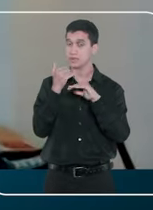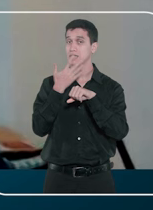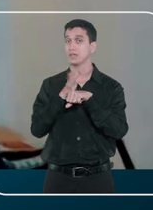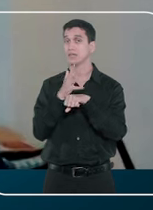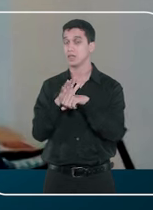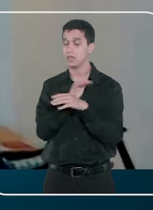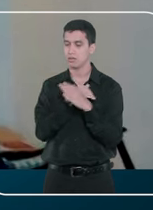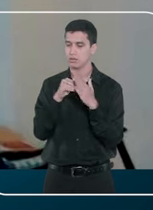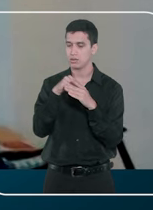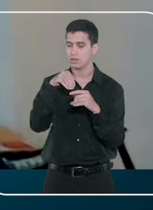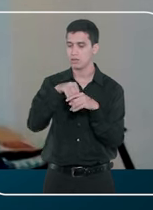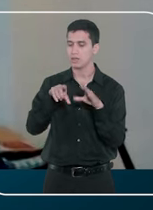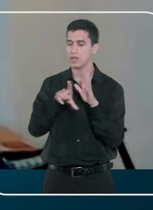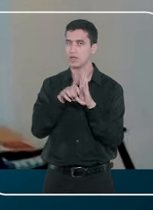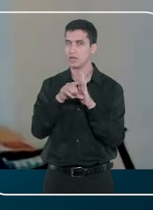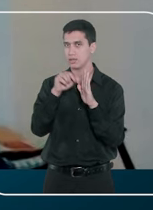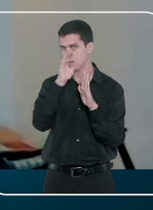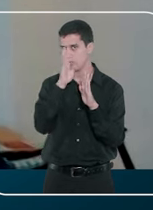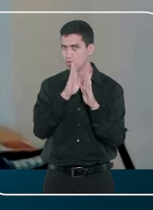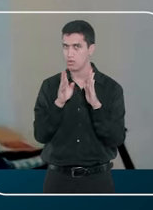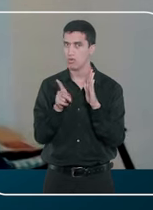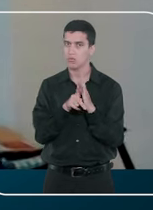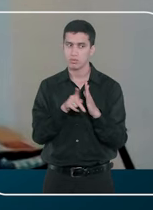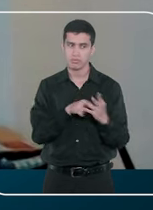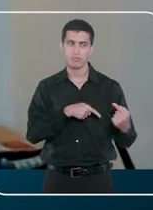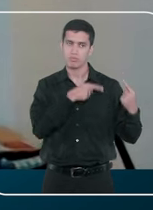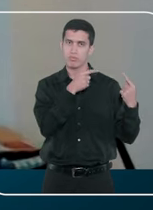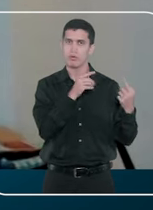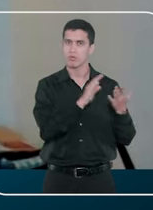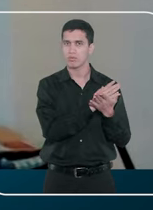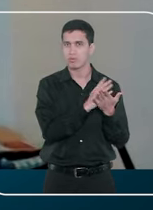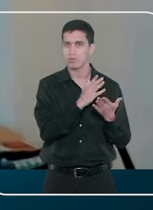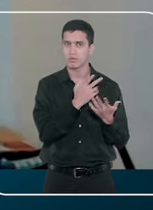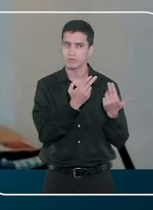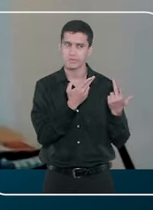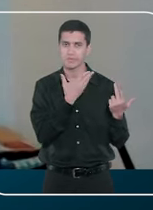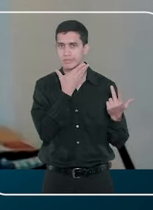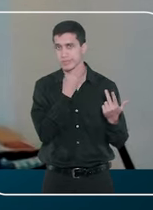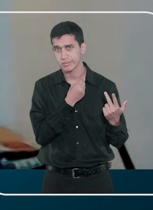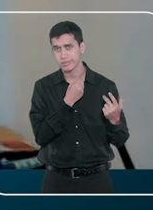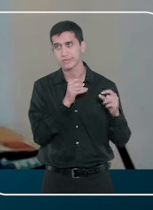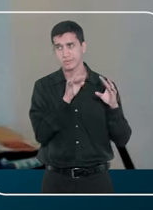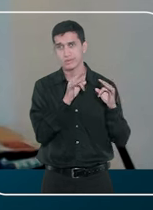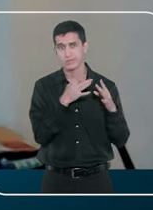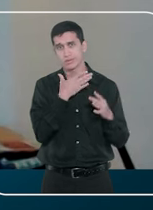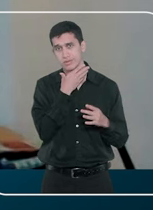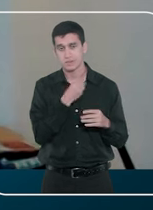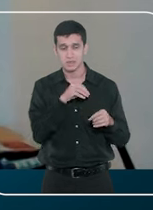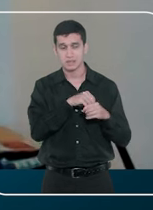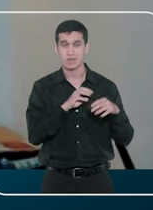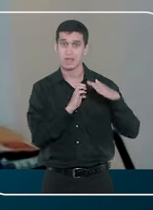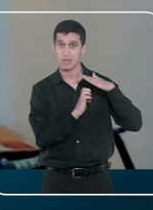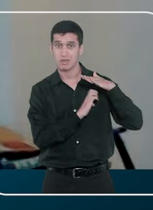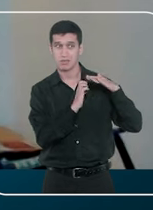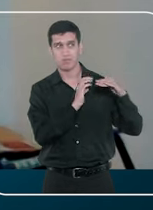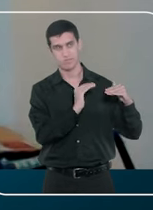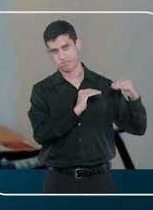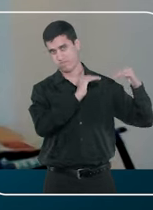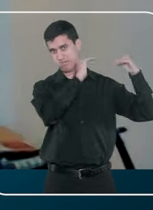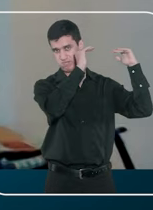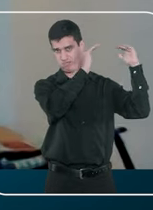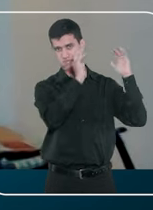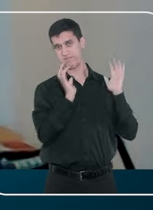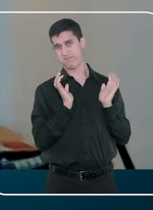tratamento legislativo no Brasil de enfrentamento de fenômenos como da corrupção, especialmente a corrupção empresarial de alto nível, e no